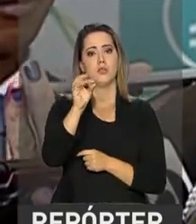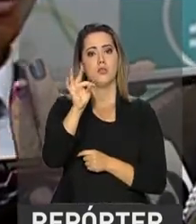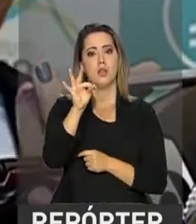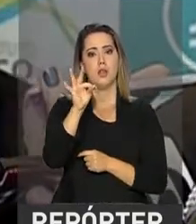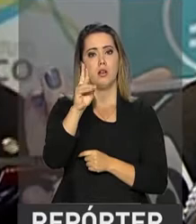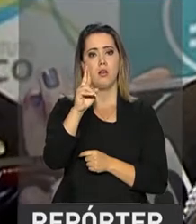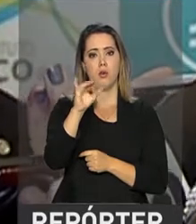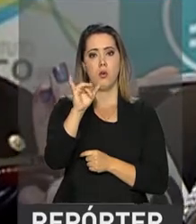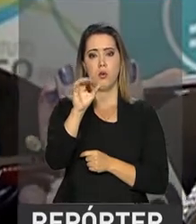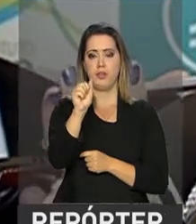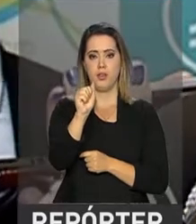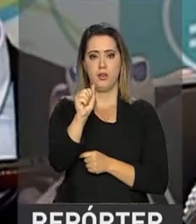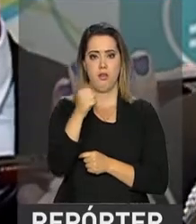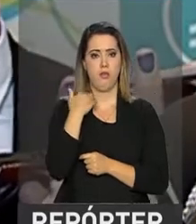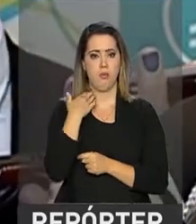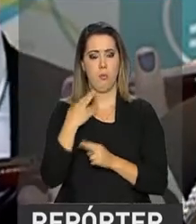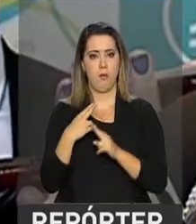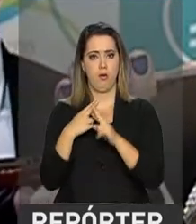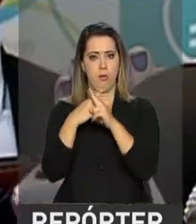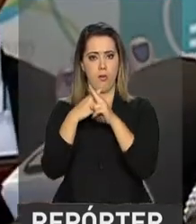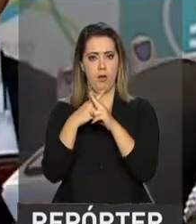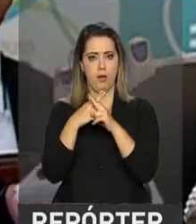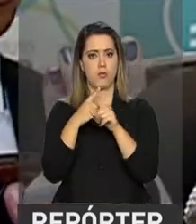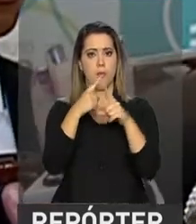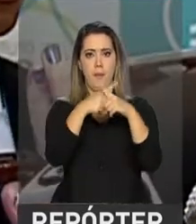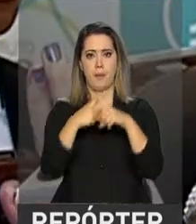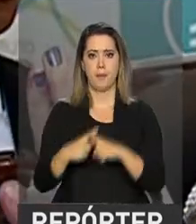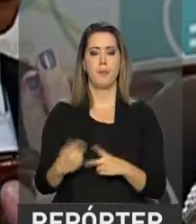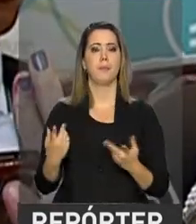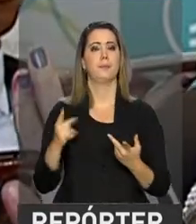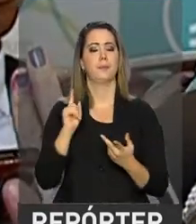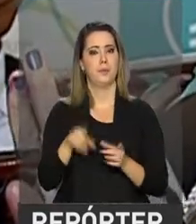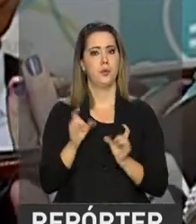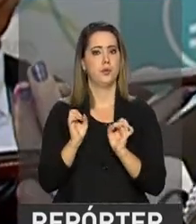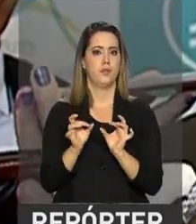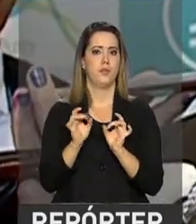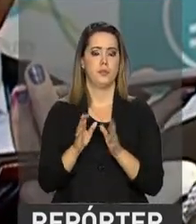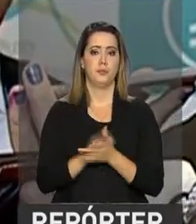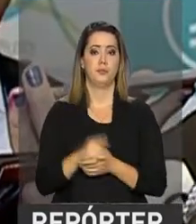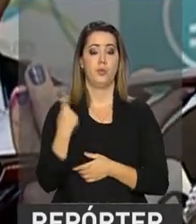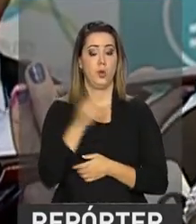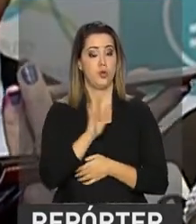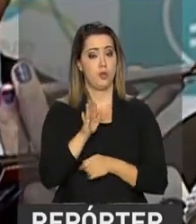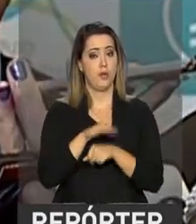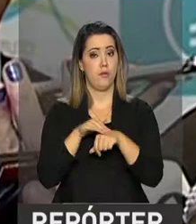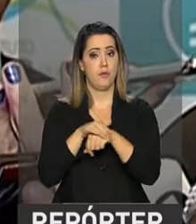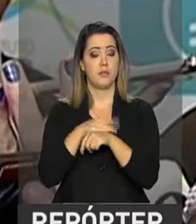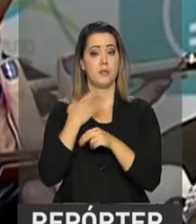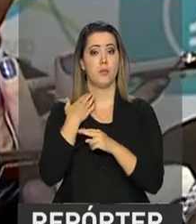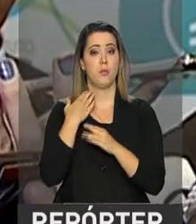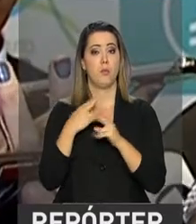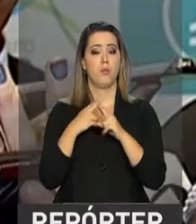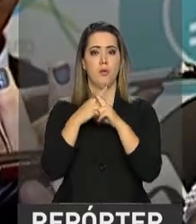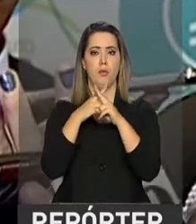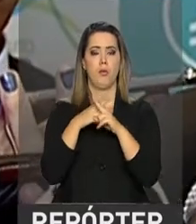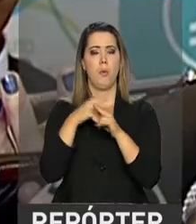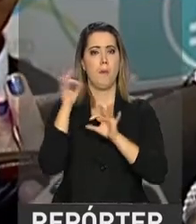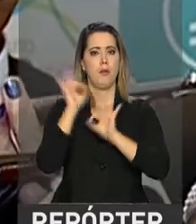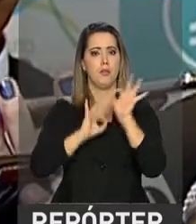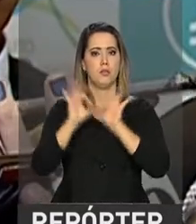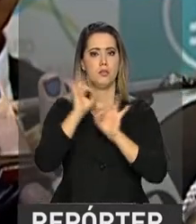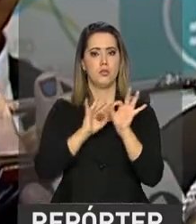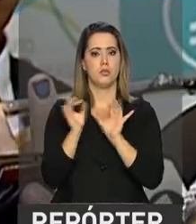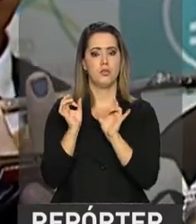da caixa econômica assim estamos já em andamento conversando com a caixa planejando a ideia que se